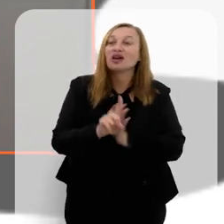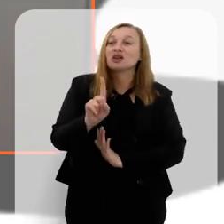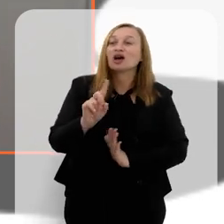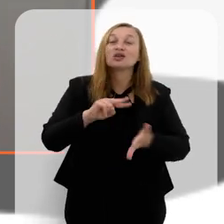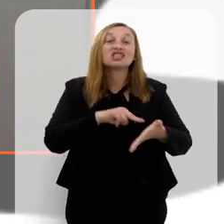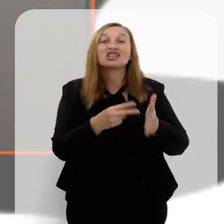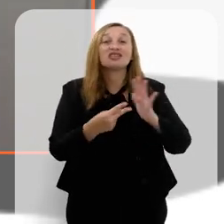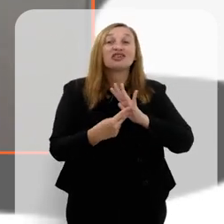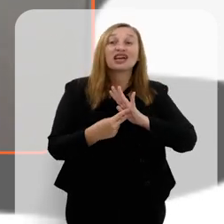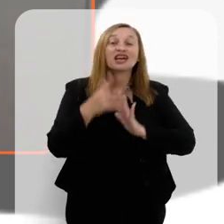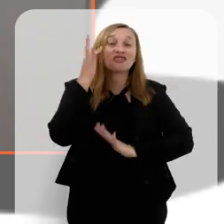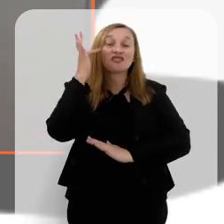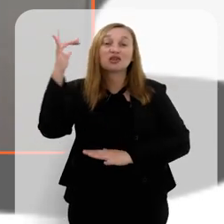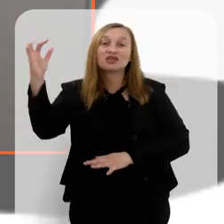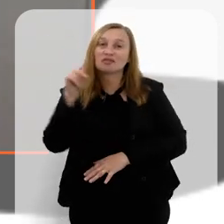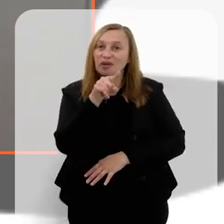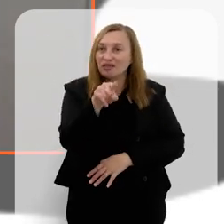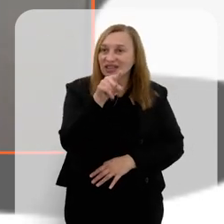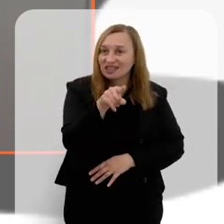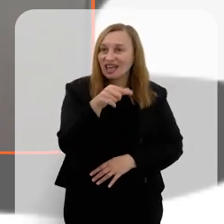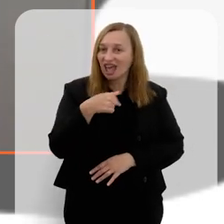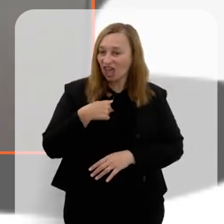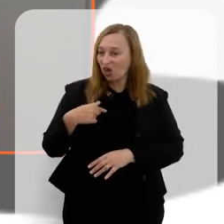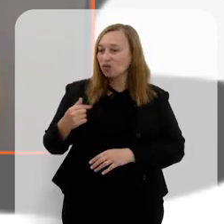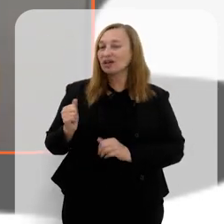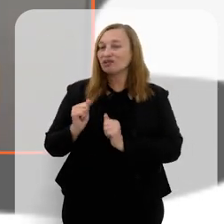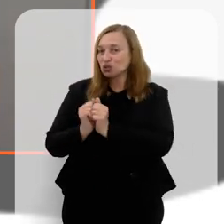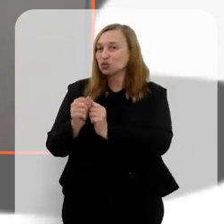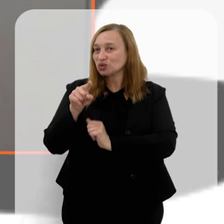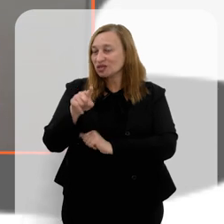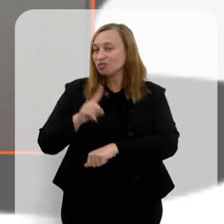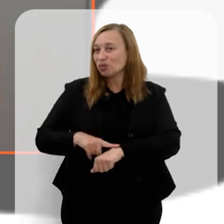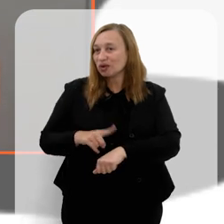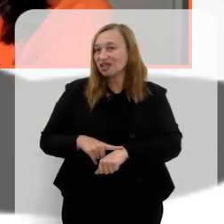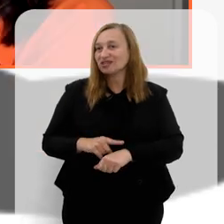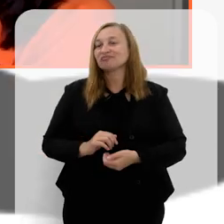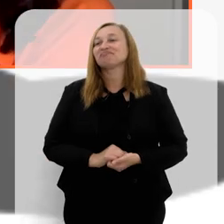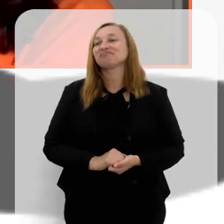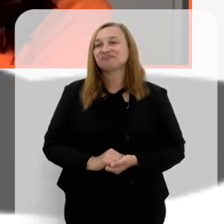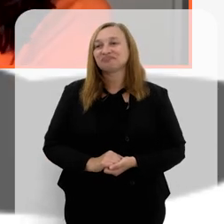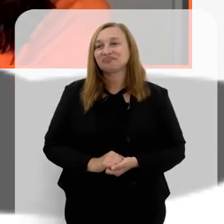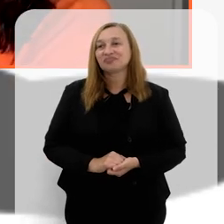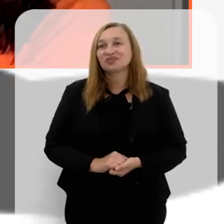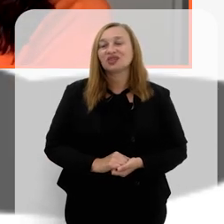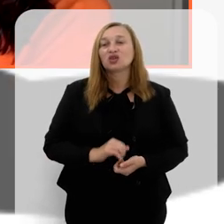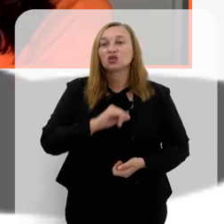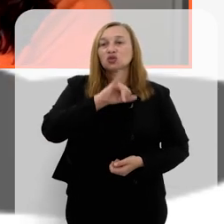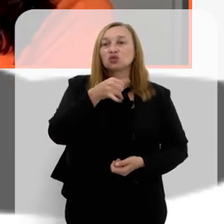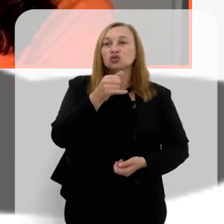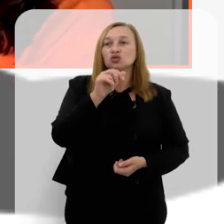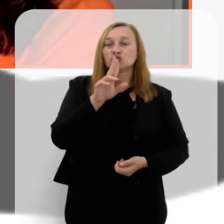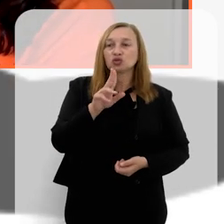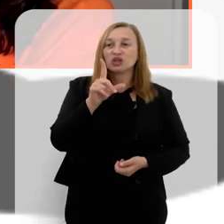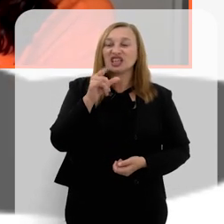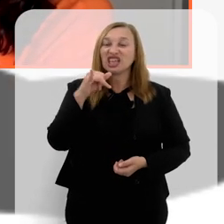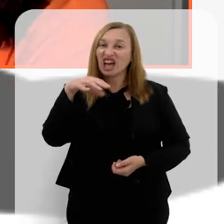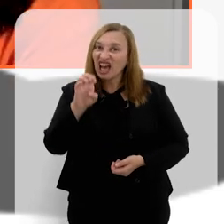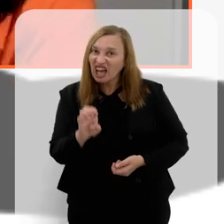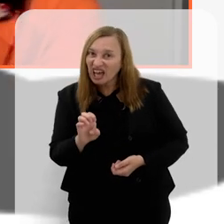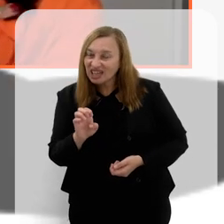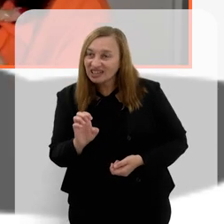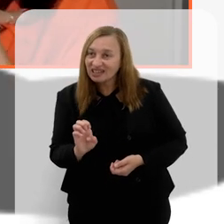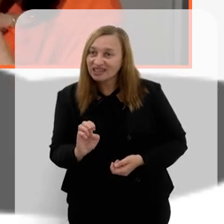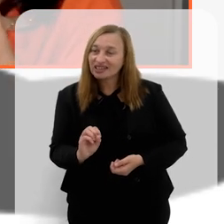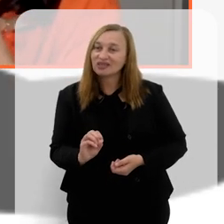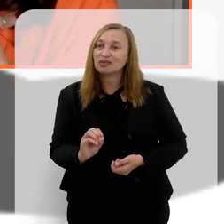Quando perguntaram o que é a filosofia para vocês, né? Eu estava nesse ateliê, a coisa. E o Julian,